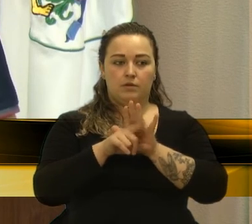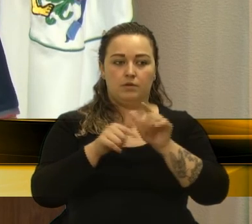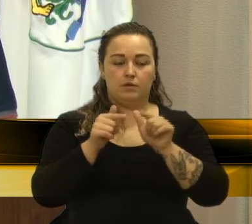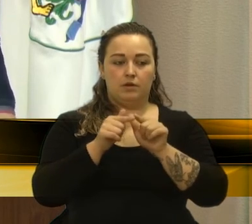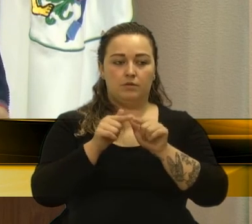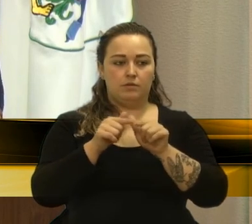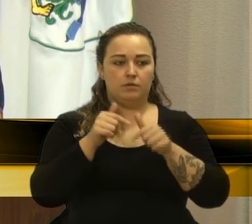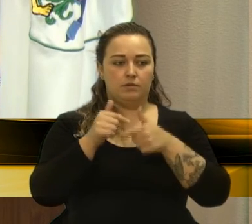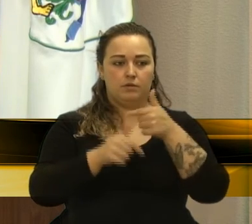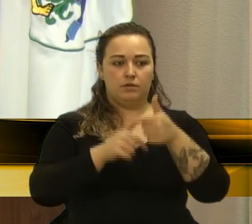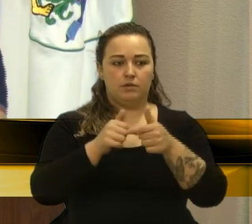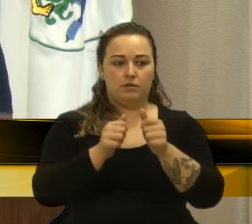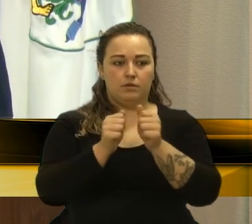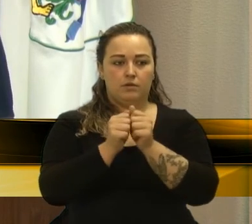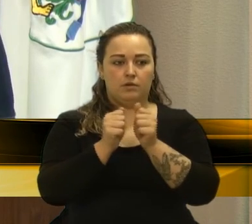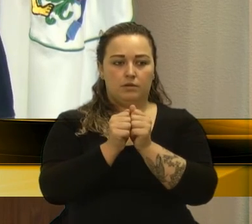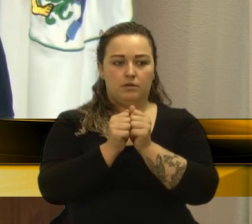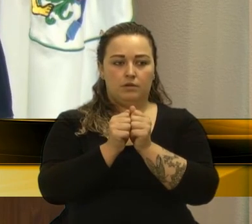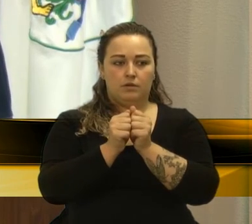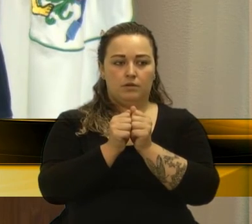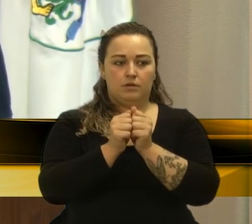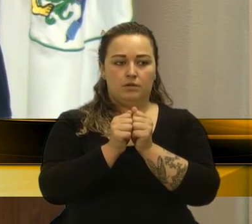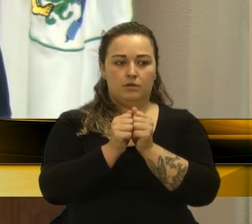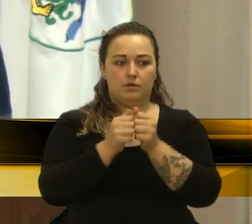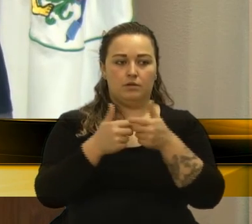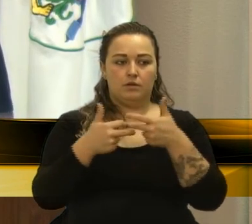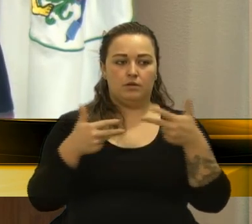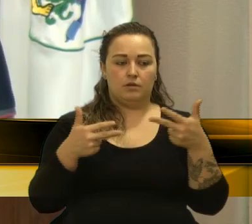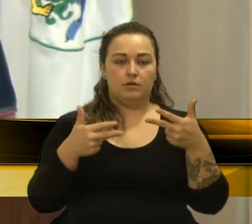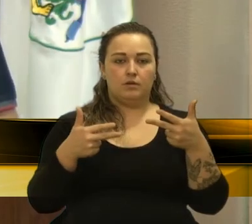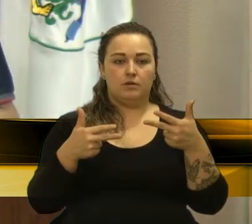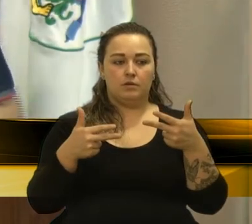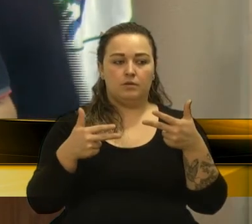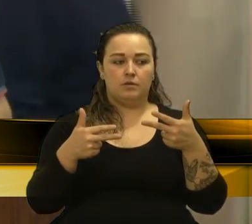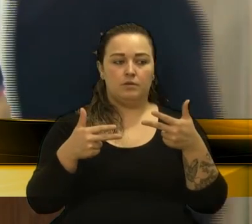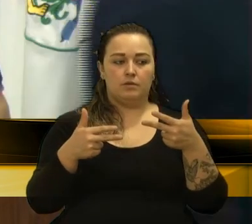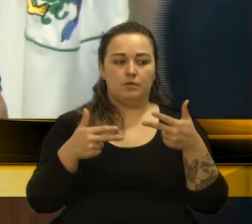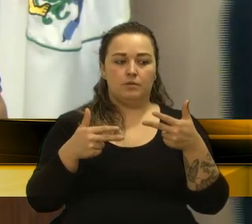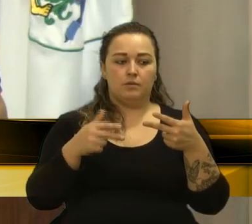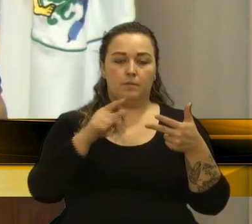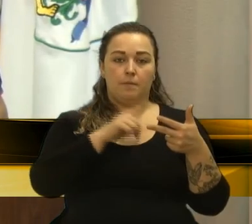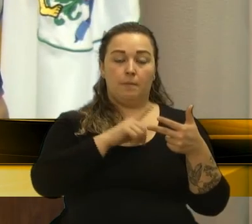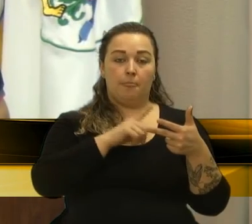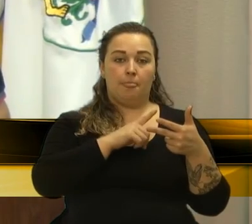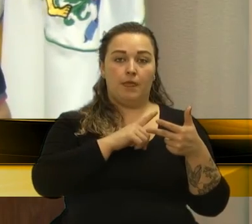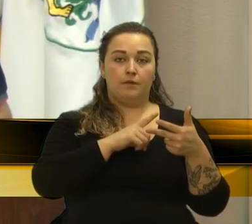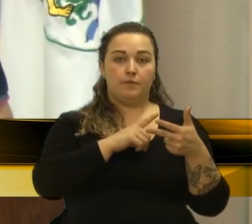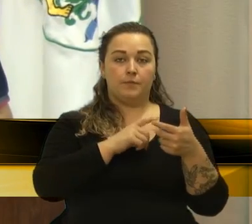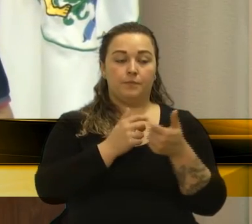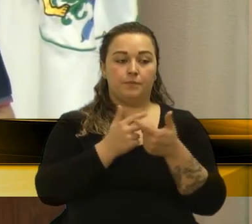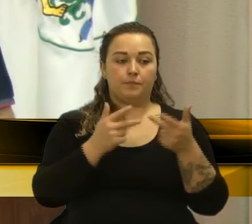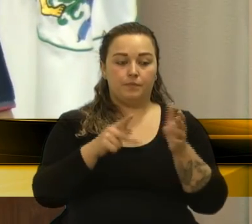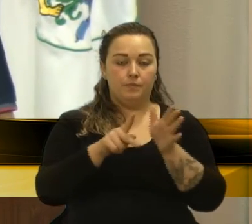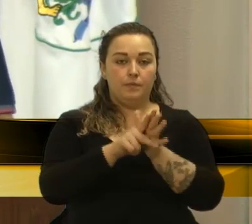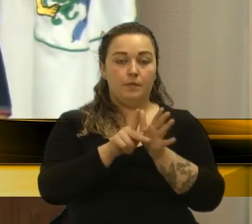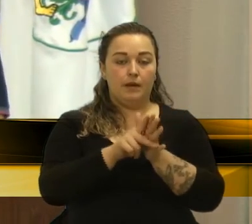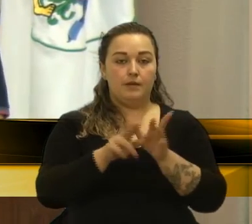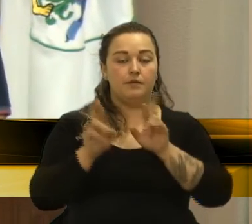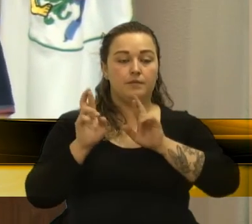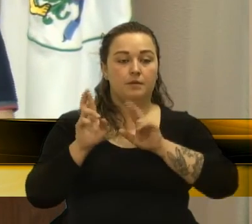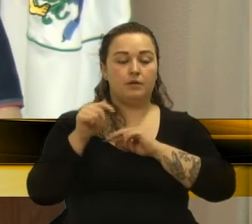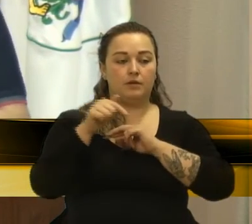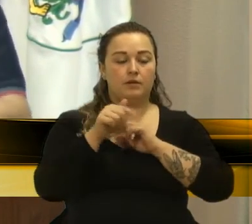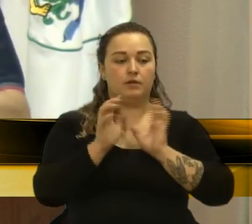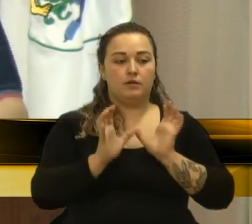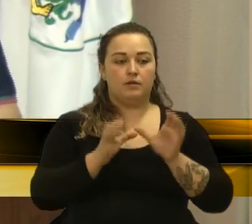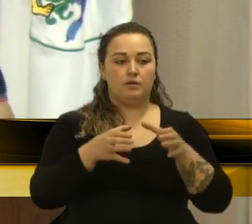formação profissional, seja agora a sede de um batalhão de choque com mais de 110 policiais. Espero que esse batalhão